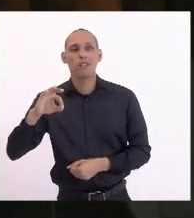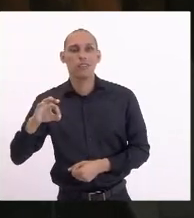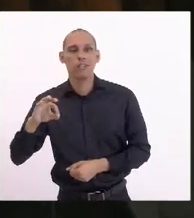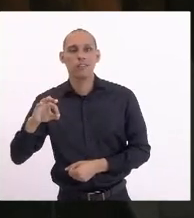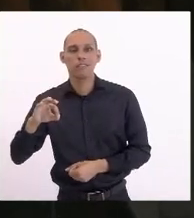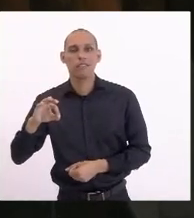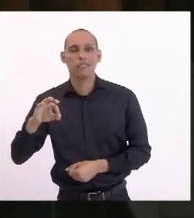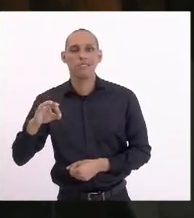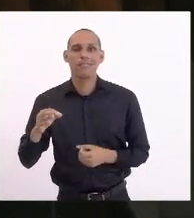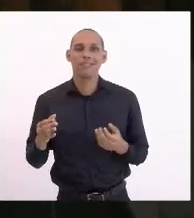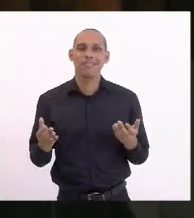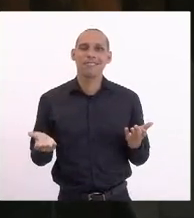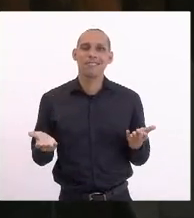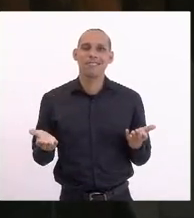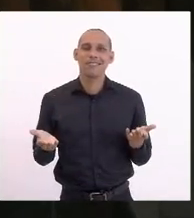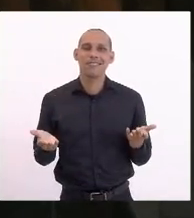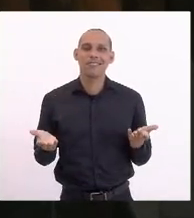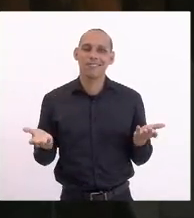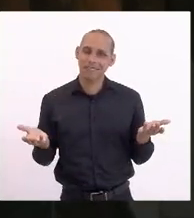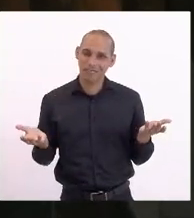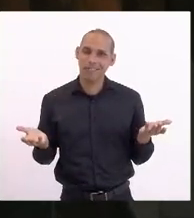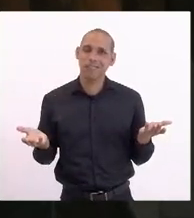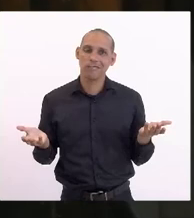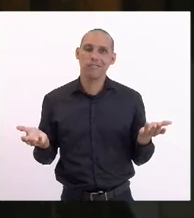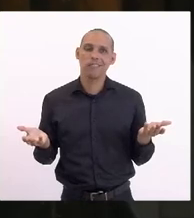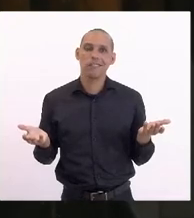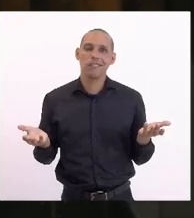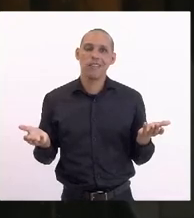1,99%. É realmente